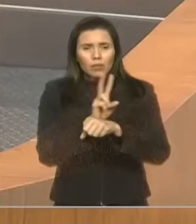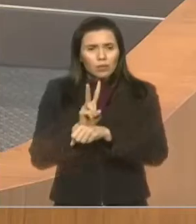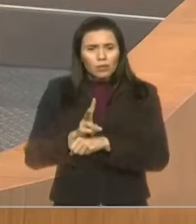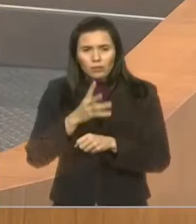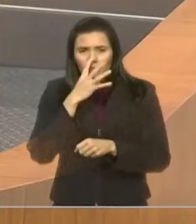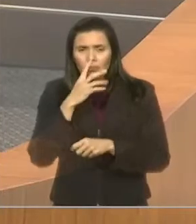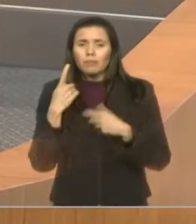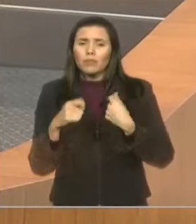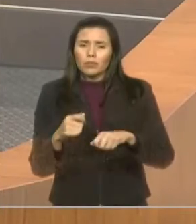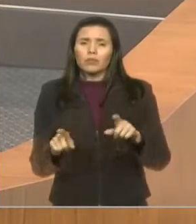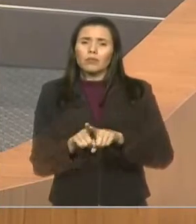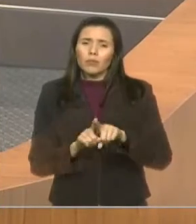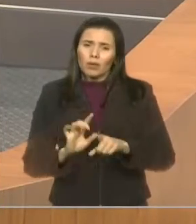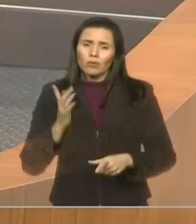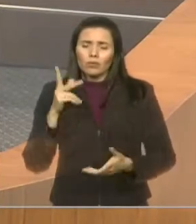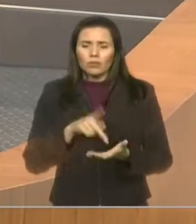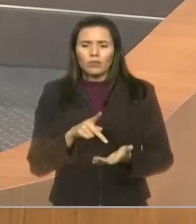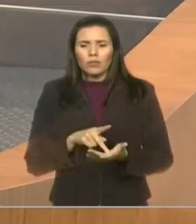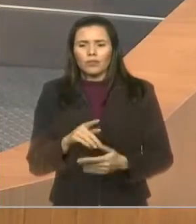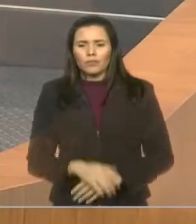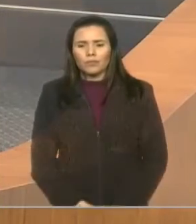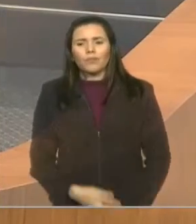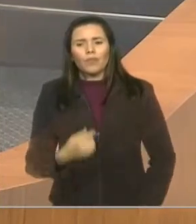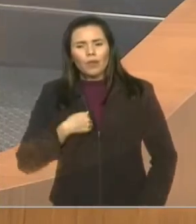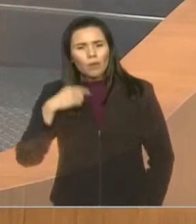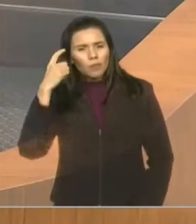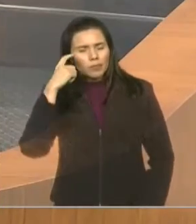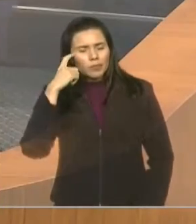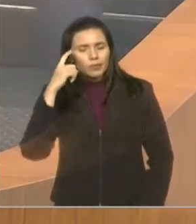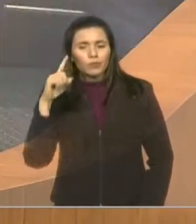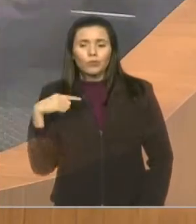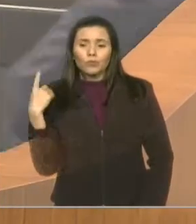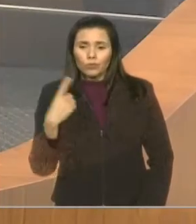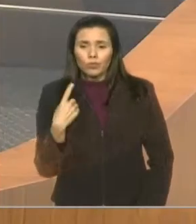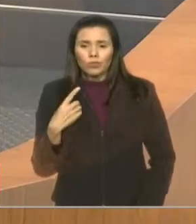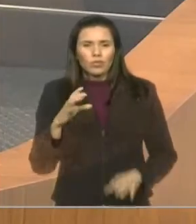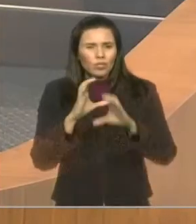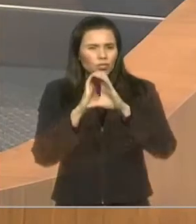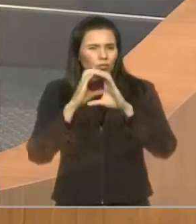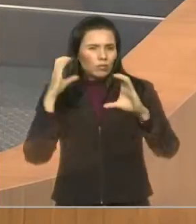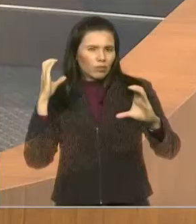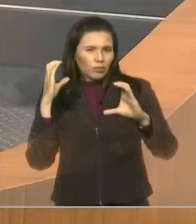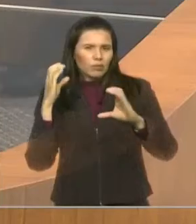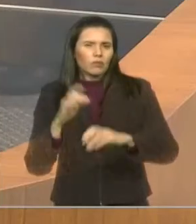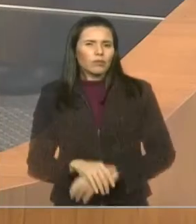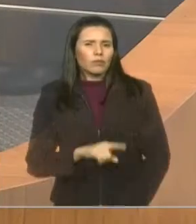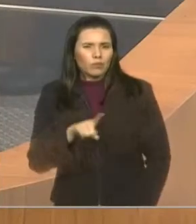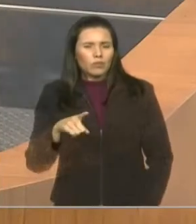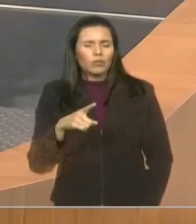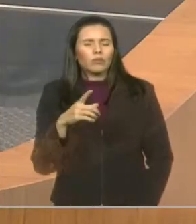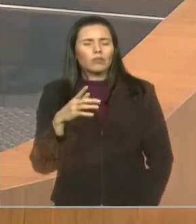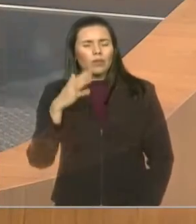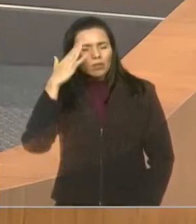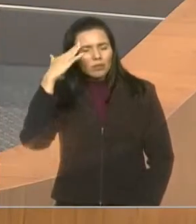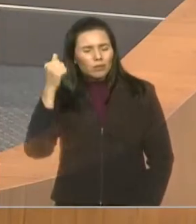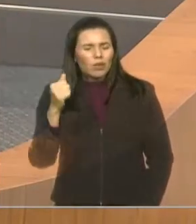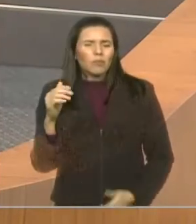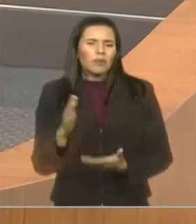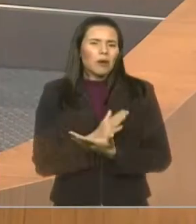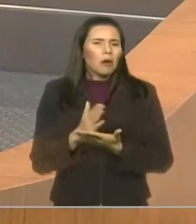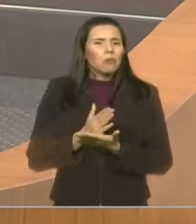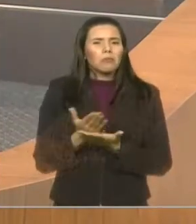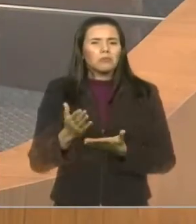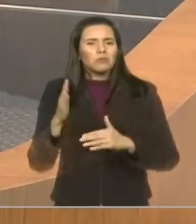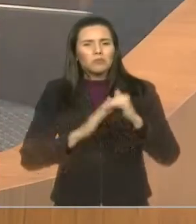só faço a reflexão. Nós temos, com a nossa tradição de engenharia, muitas vezes aí negligente, porque